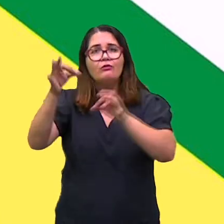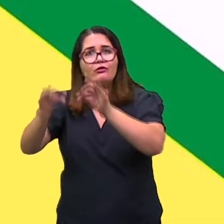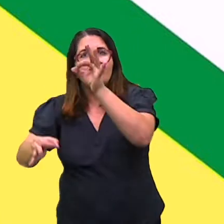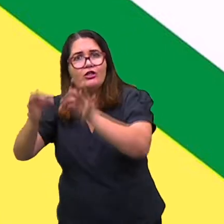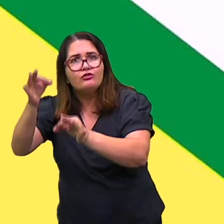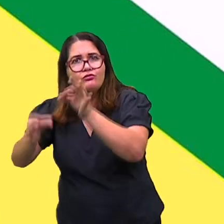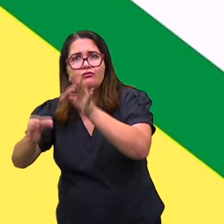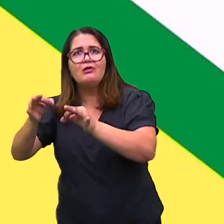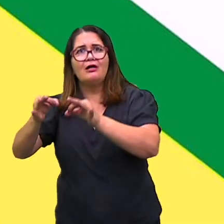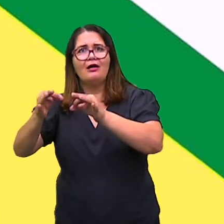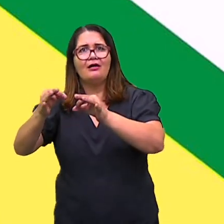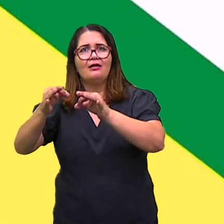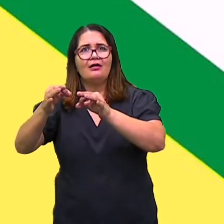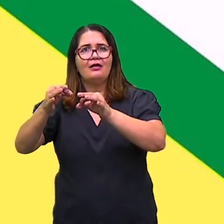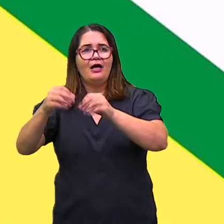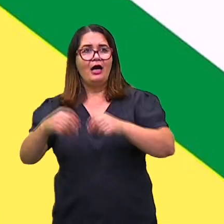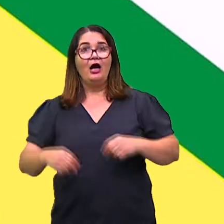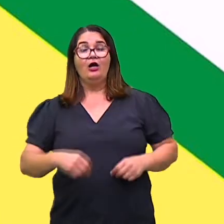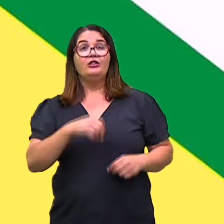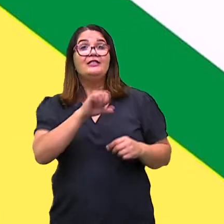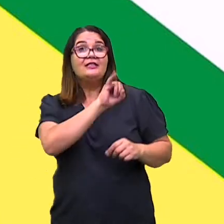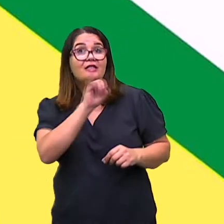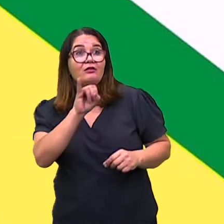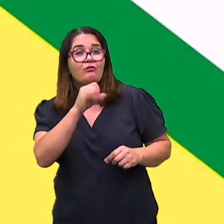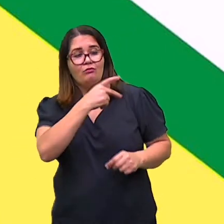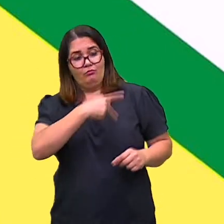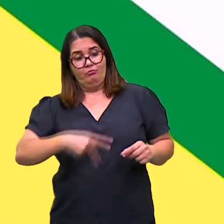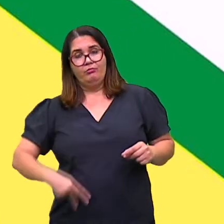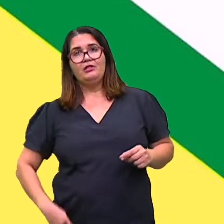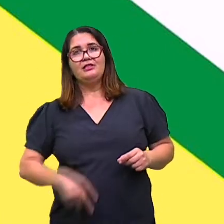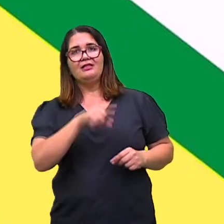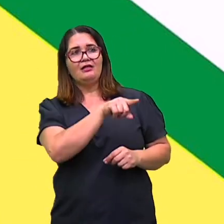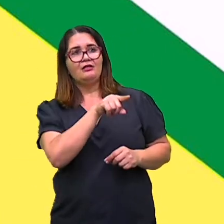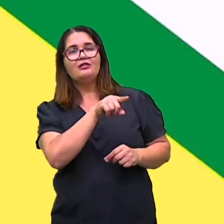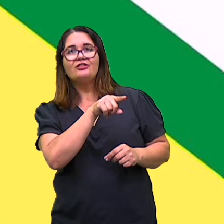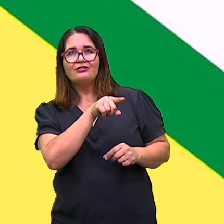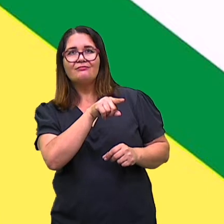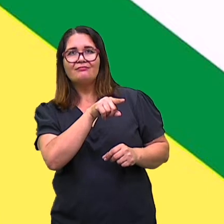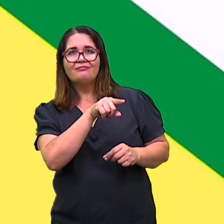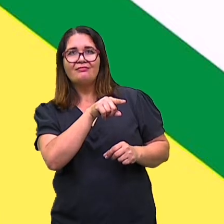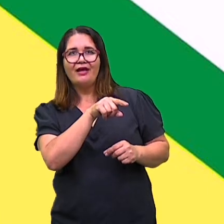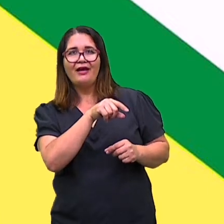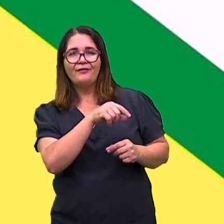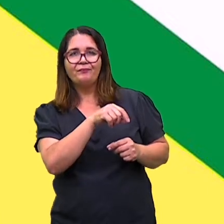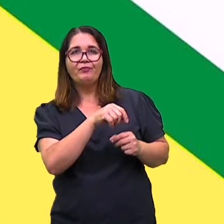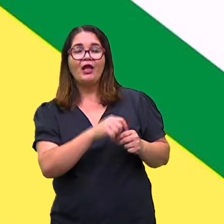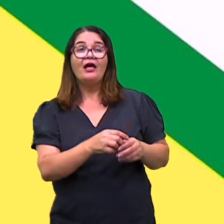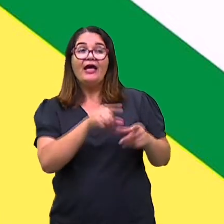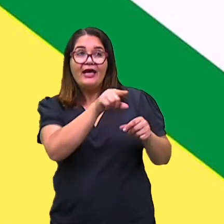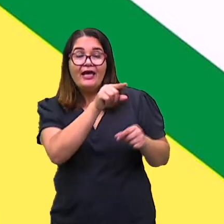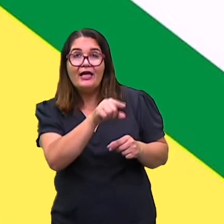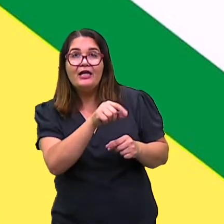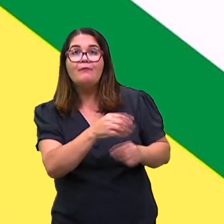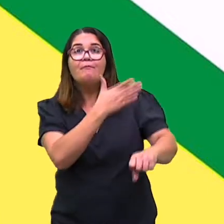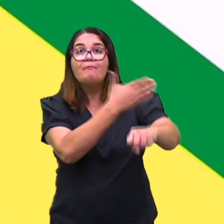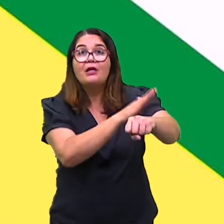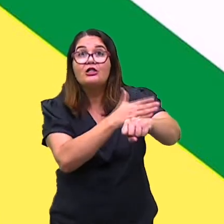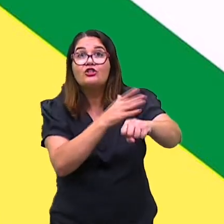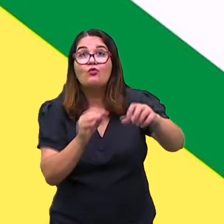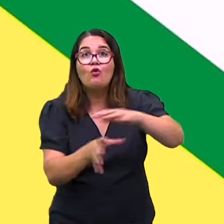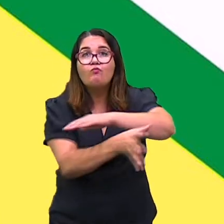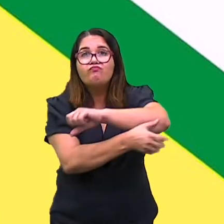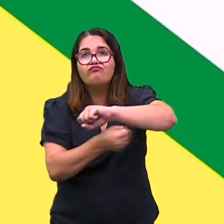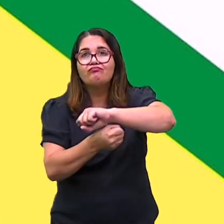andamento, se absolvido, o presidente reassume automaticamente o cargo.